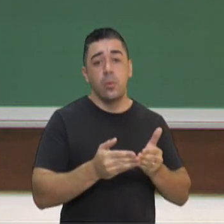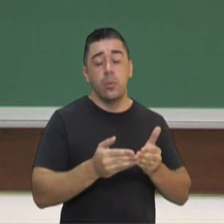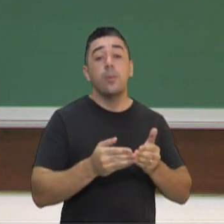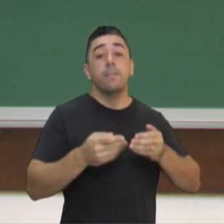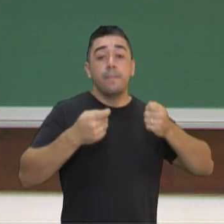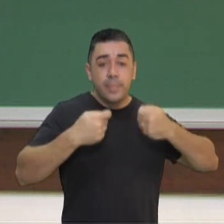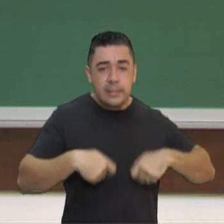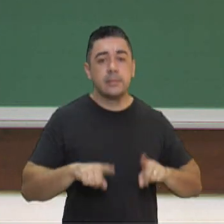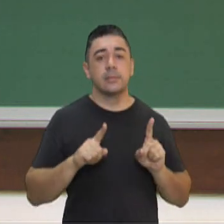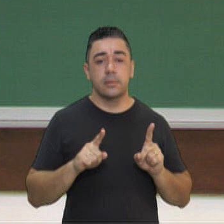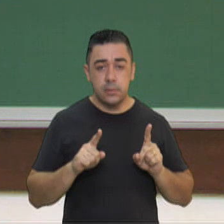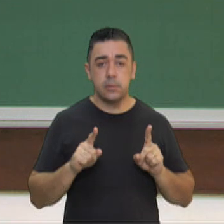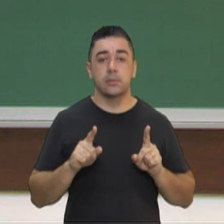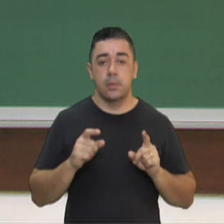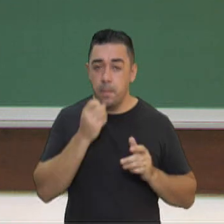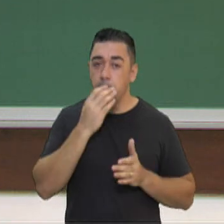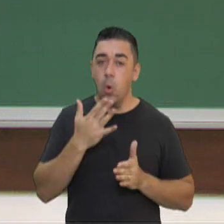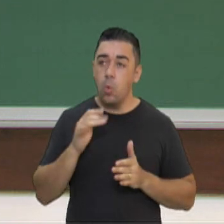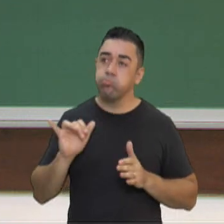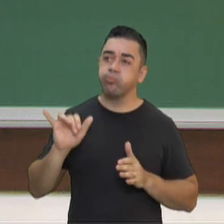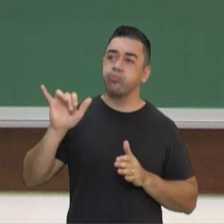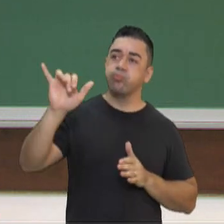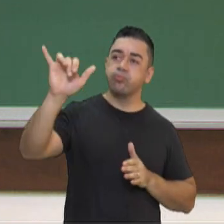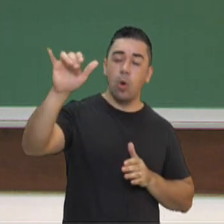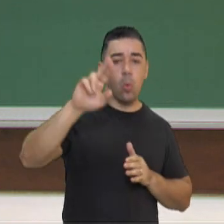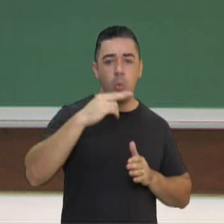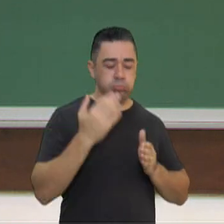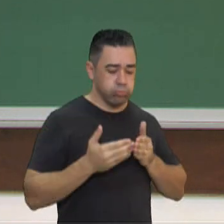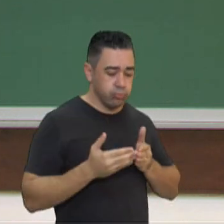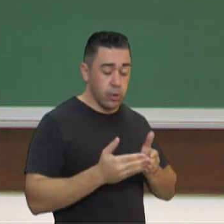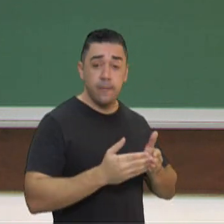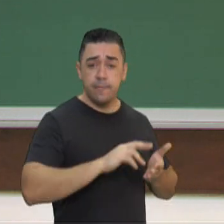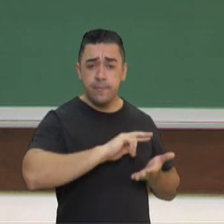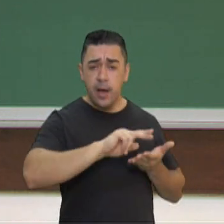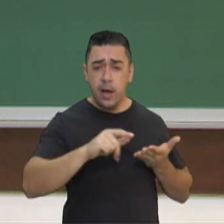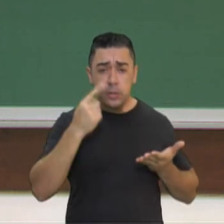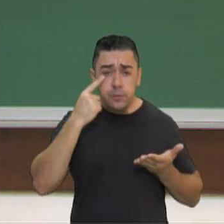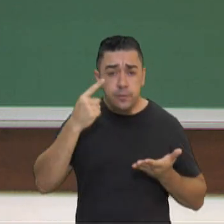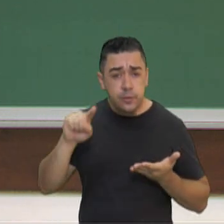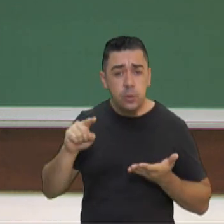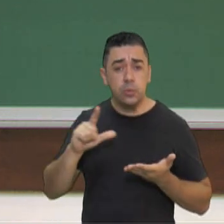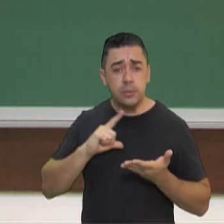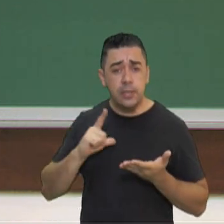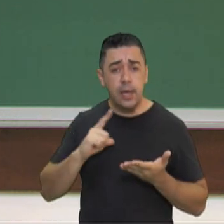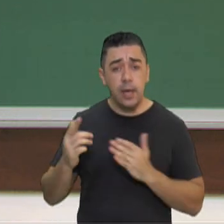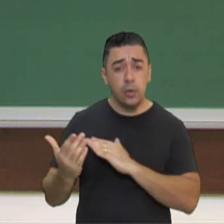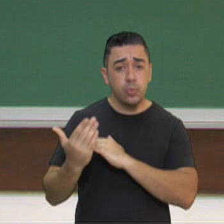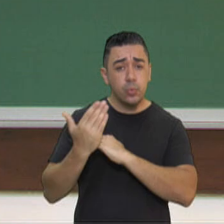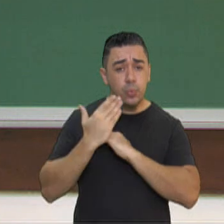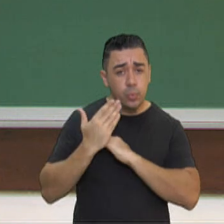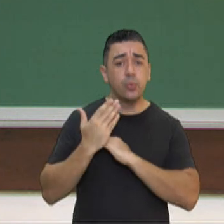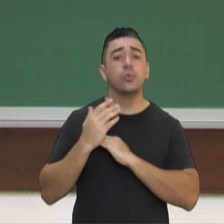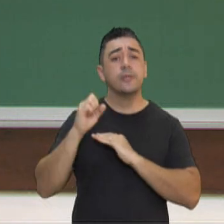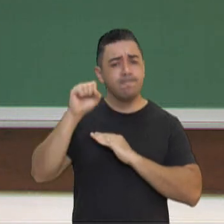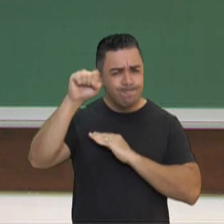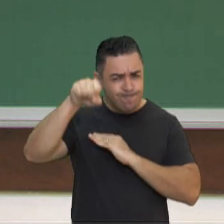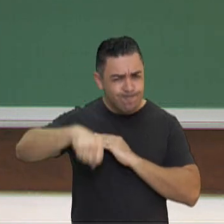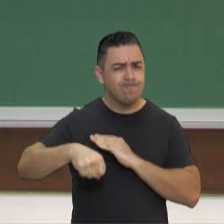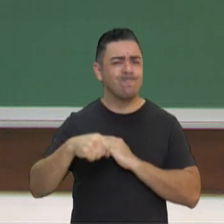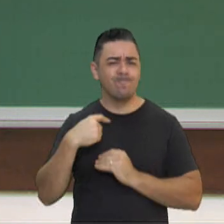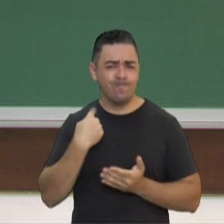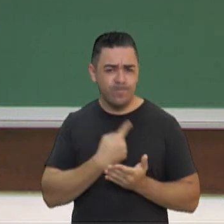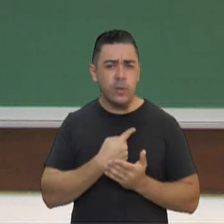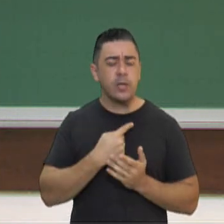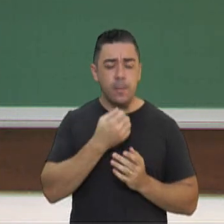tempo bom. Então, em várias situações do dia a dia, a gente viu que a previsão, ela vai sim nos auxiliar de